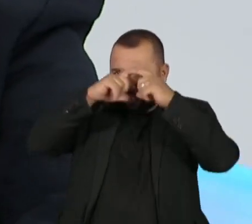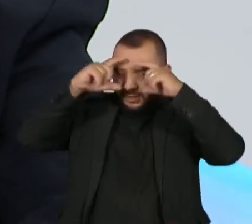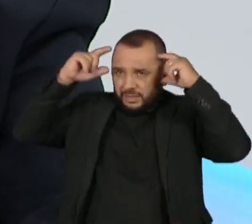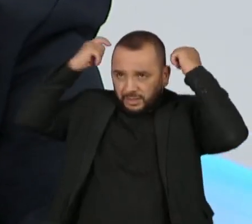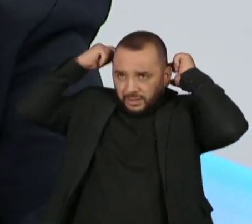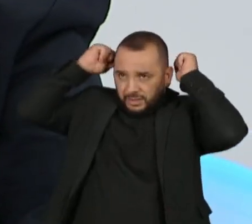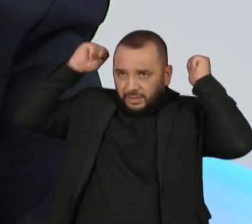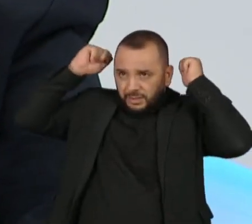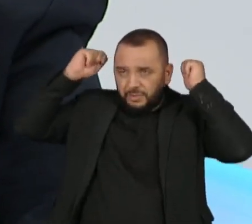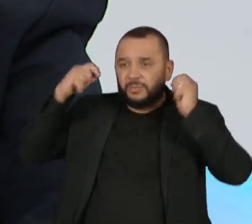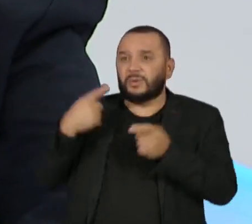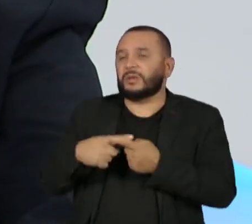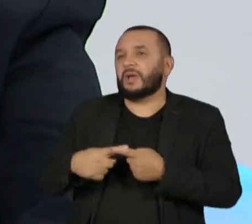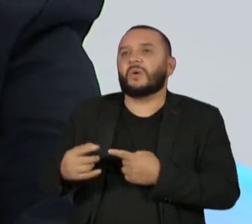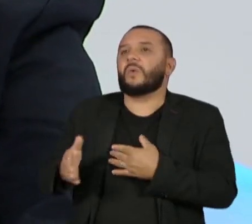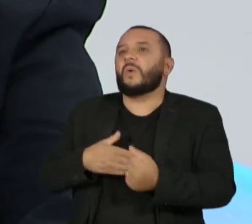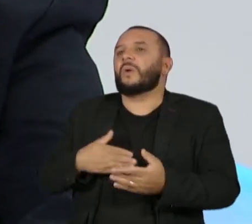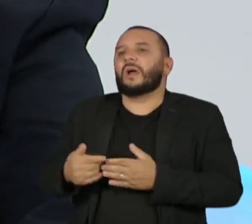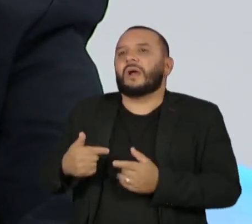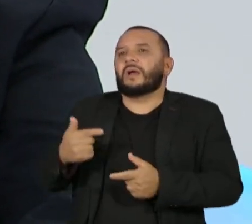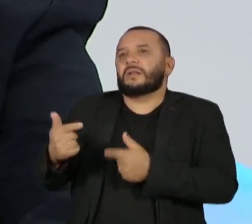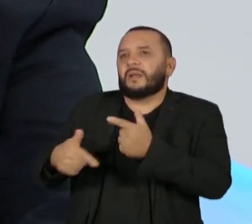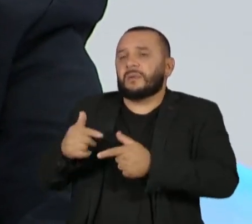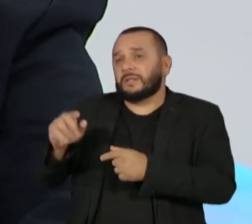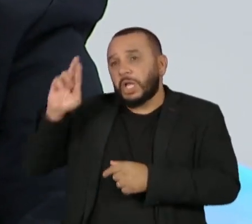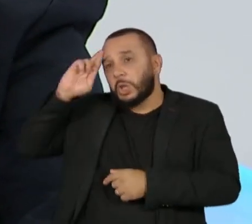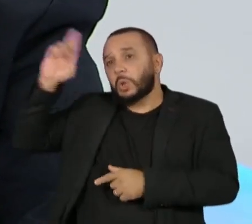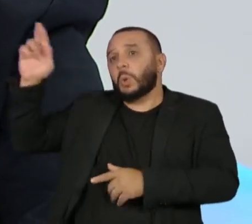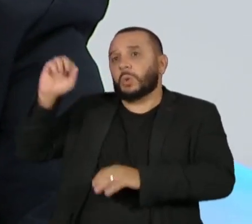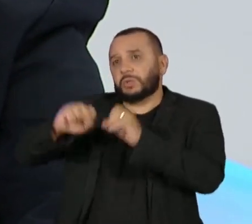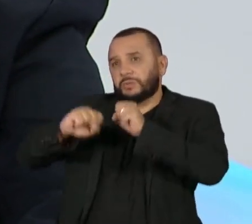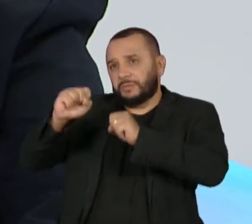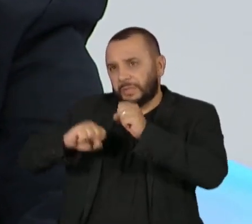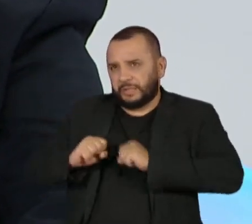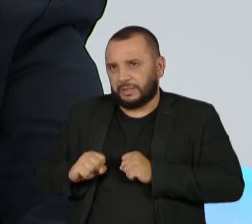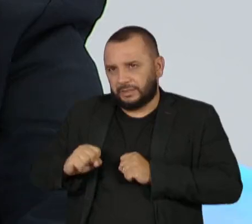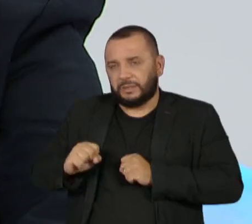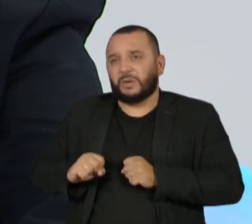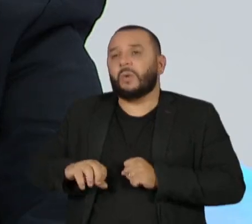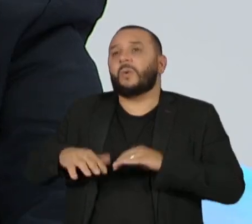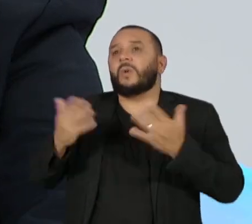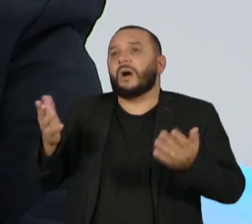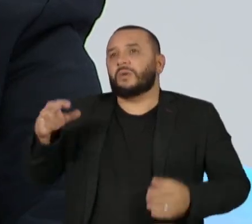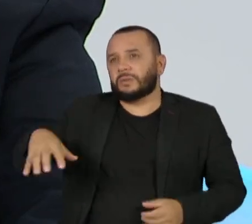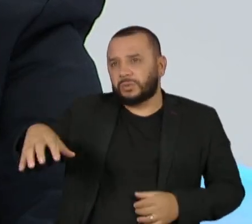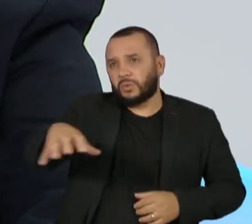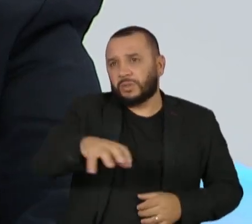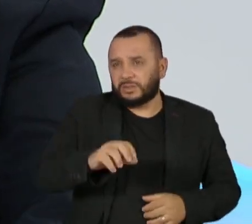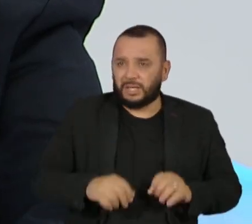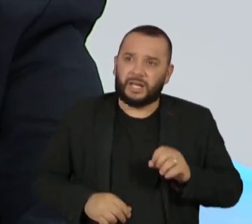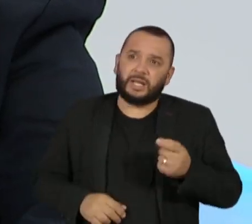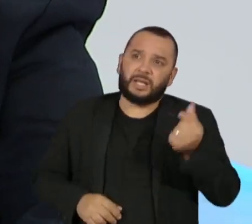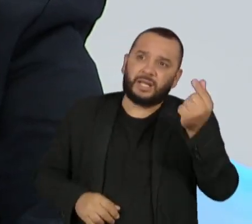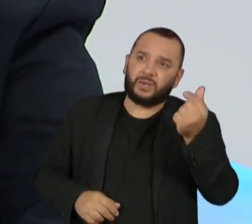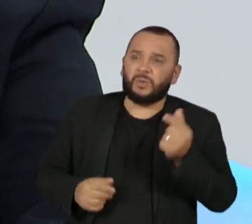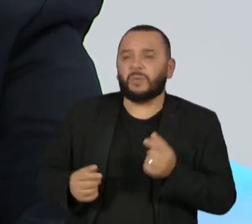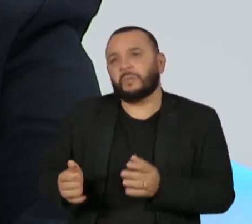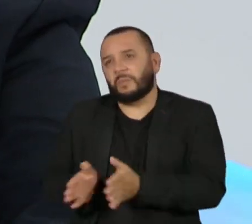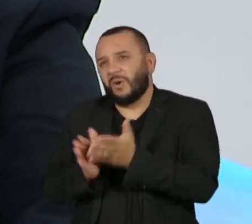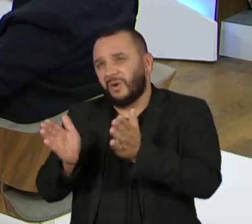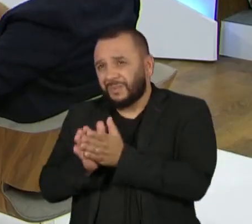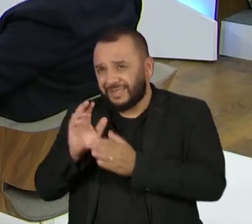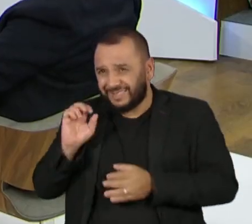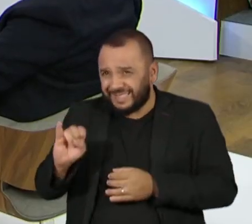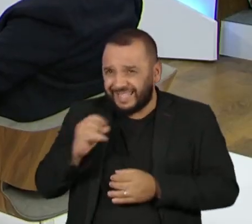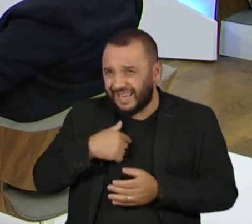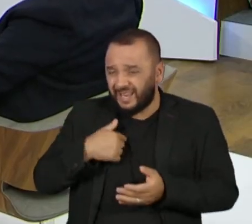não importa a profissão, não importa se ele é empresário de tal ou qual setor, se ele é rico ou não. Se ele está financiando